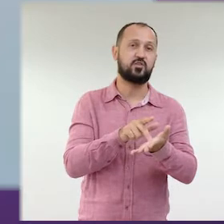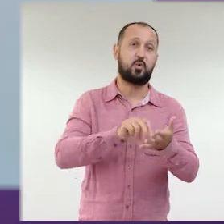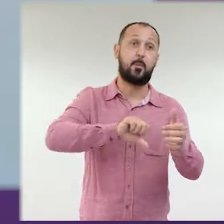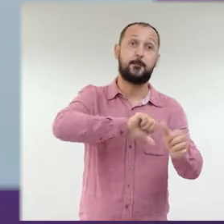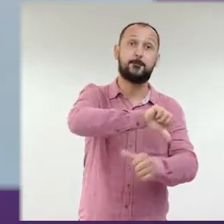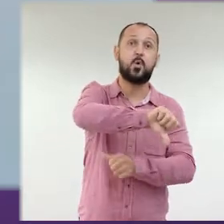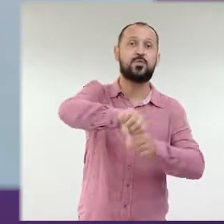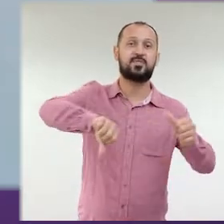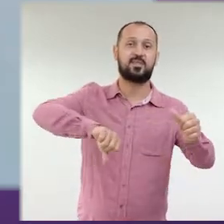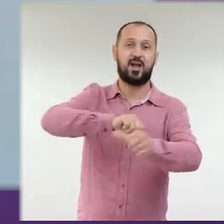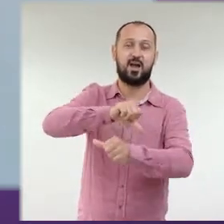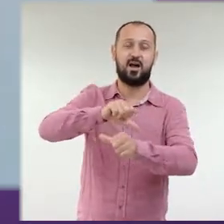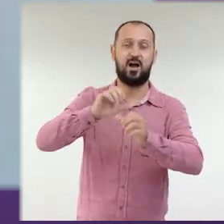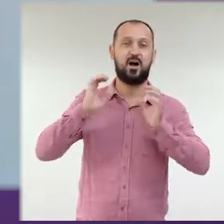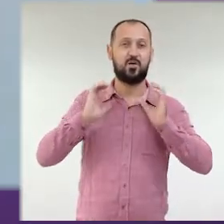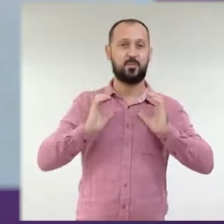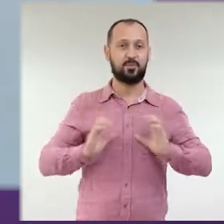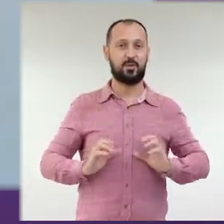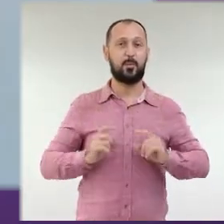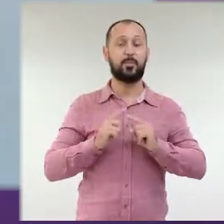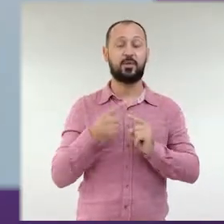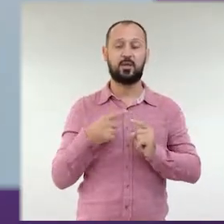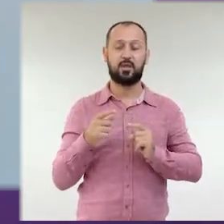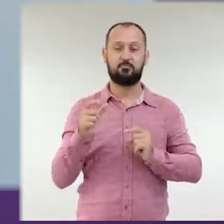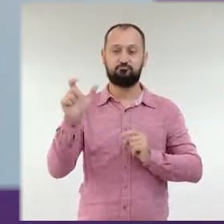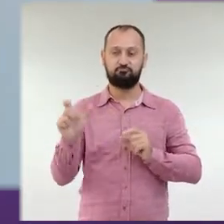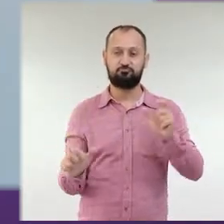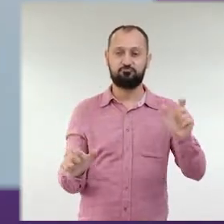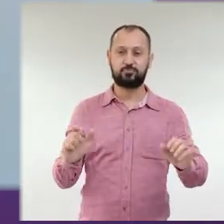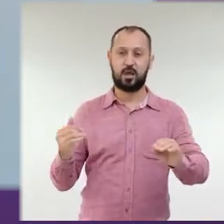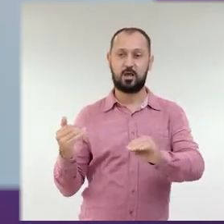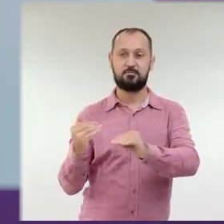no comportamento. Porque entre pares,